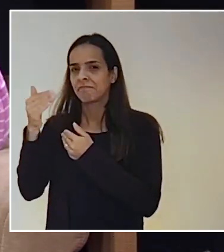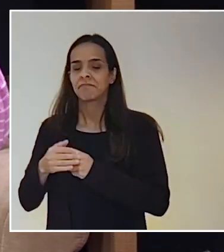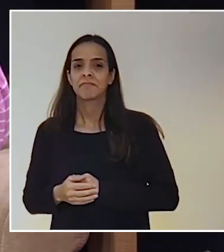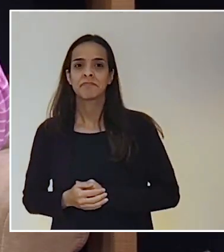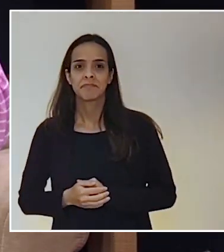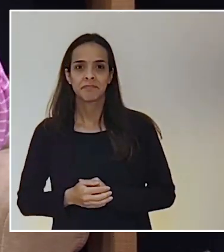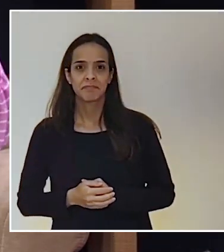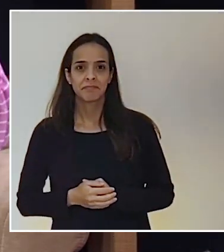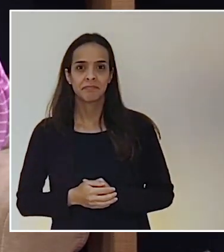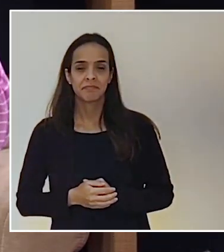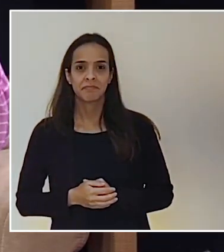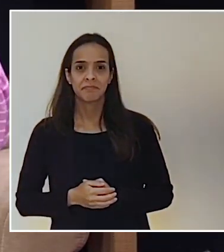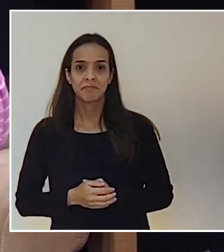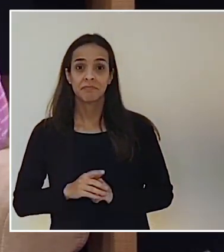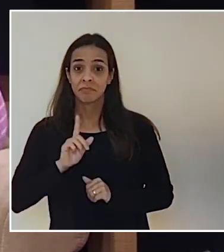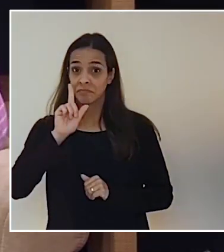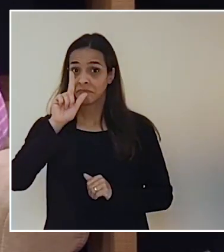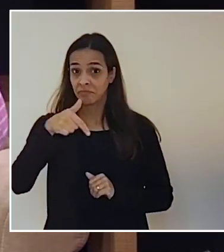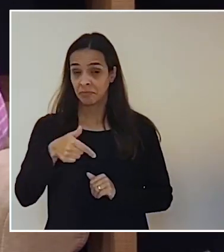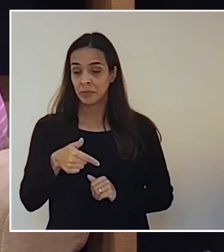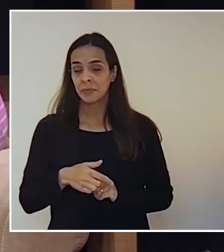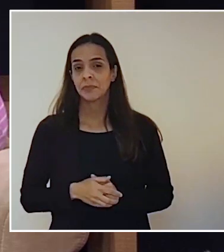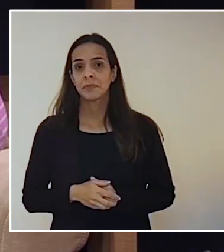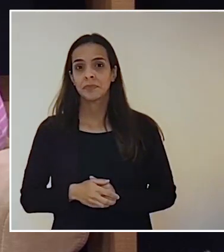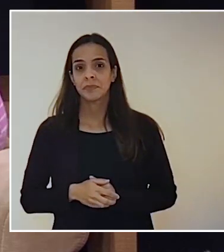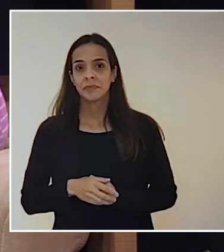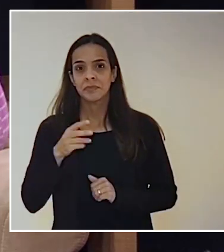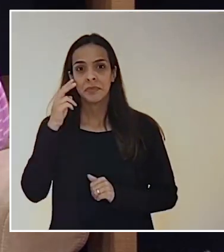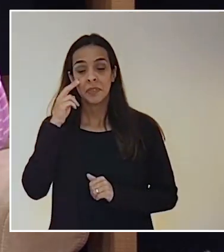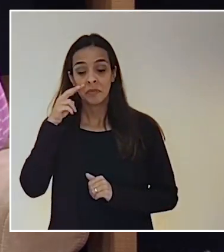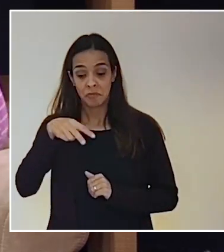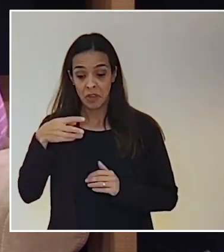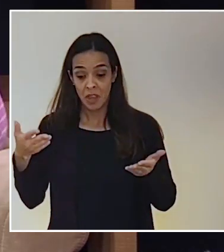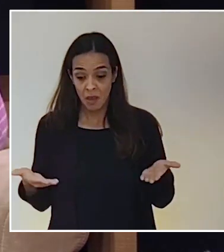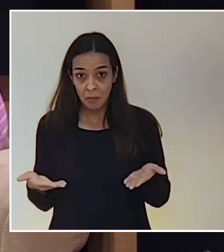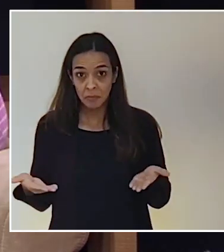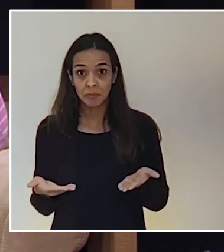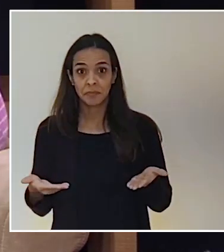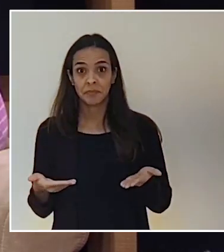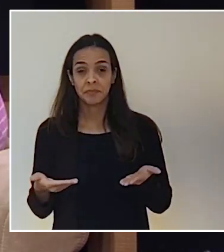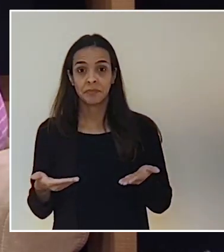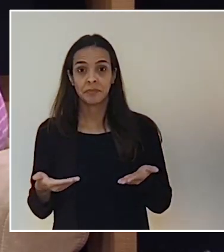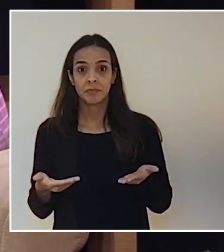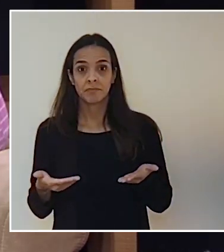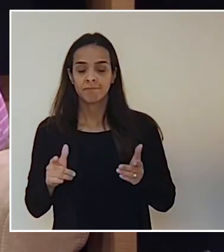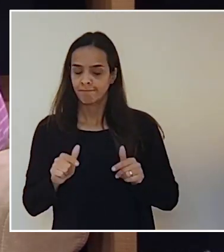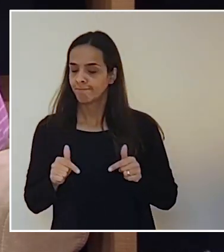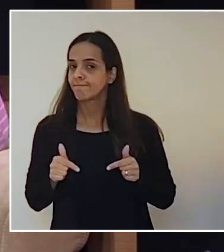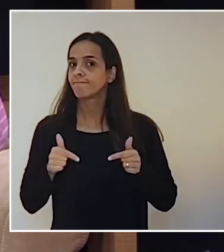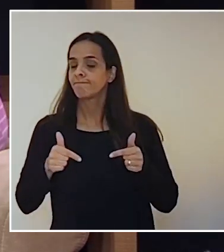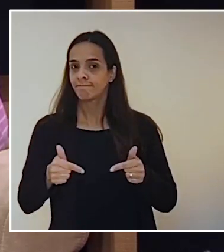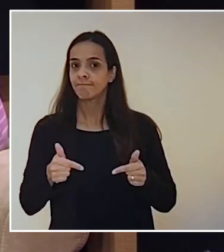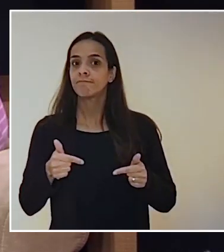Depois ele tem uma visão do presente e ele enfrenta o presente com